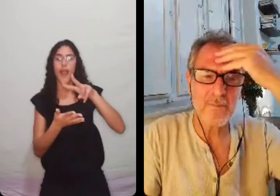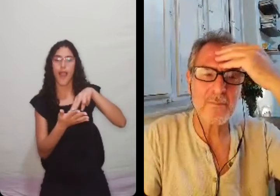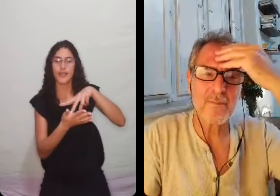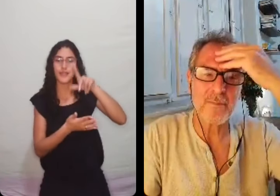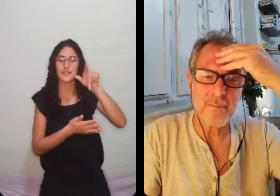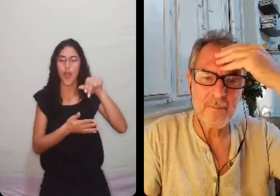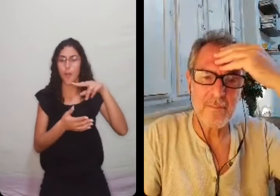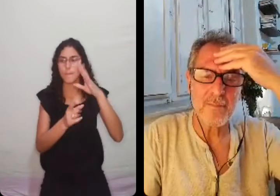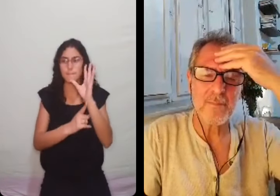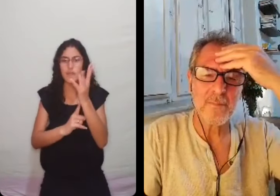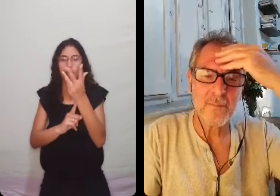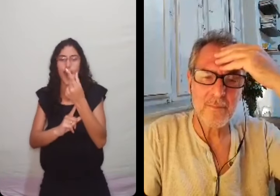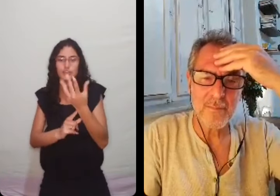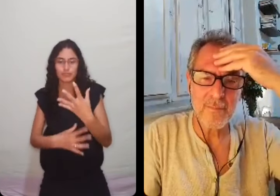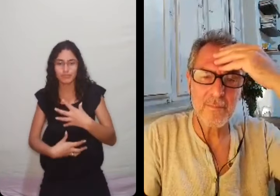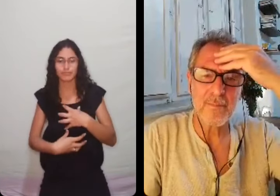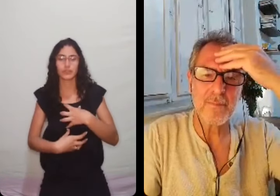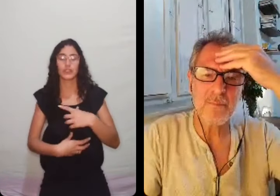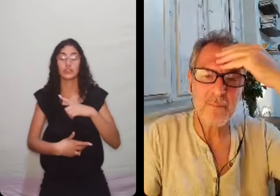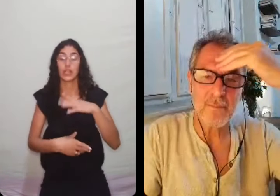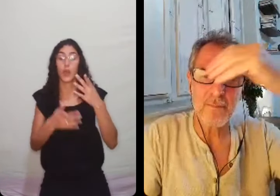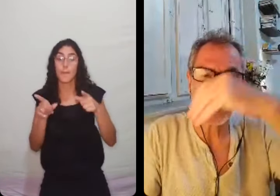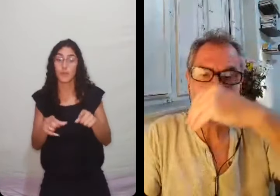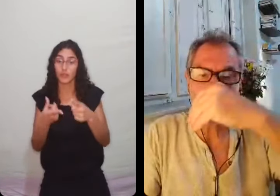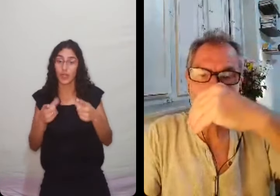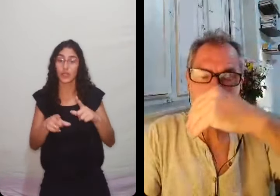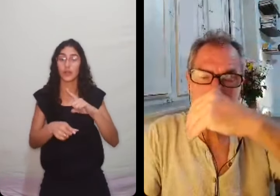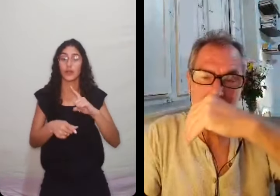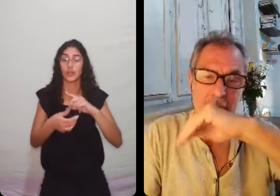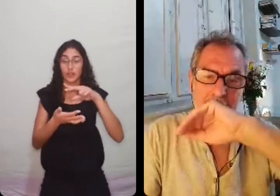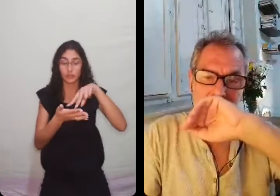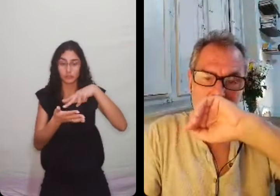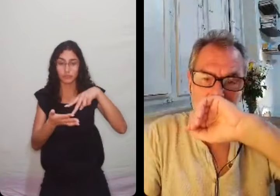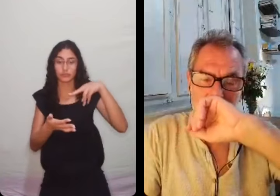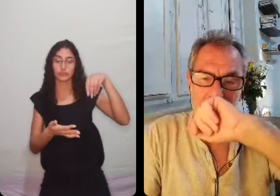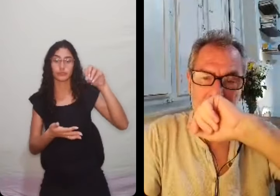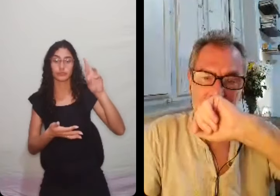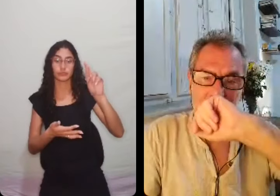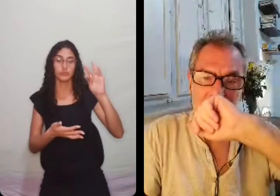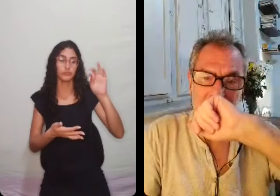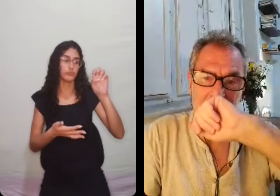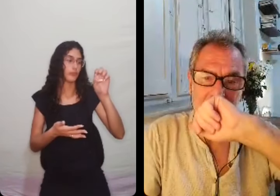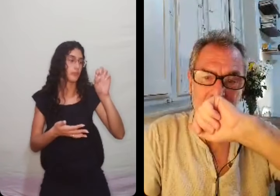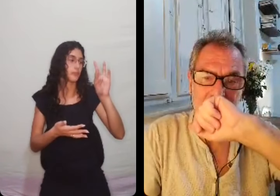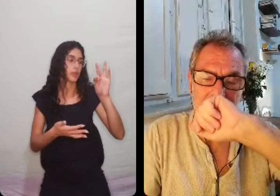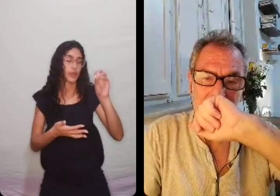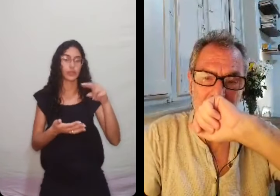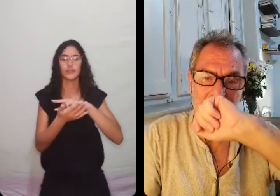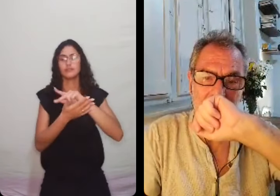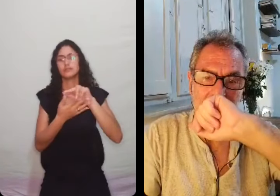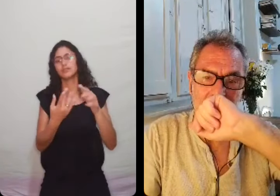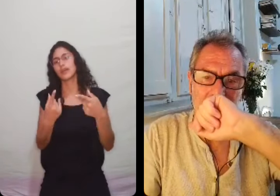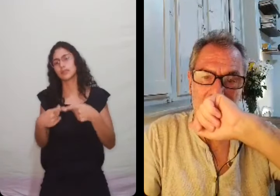provocações do Norberto, os outros solos, o Norberto tem muitas provocações, né? No sentido, assim,